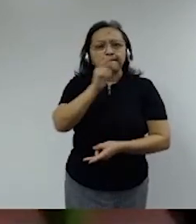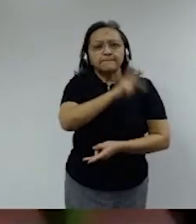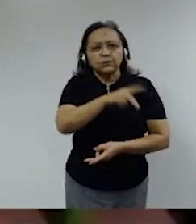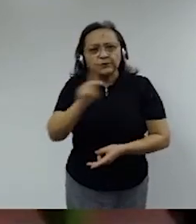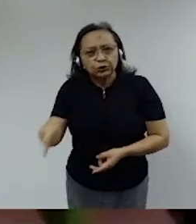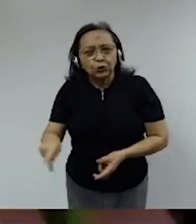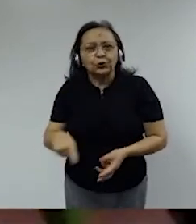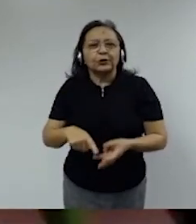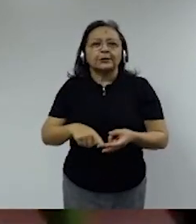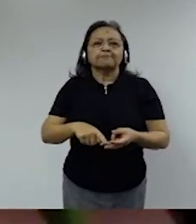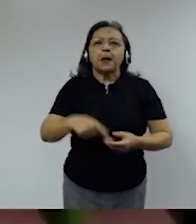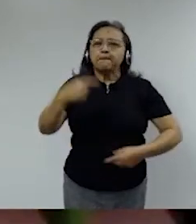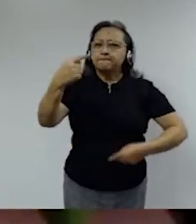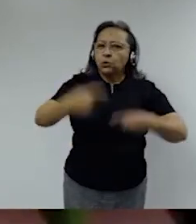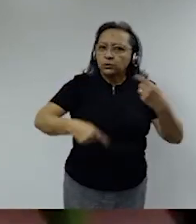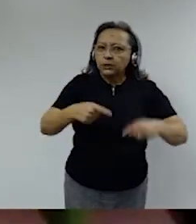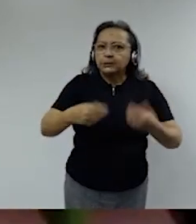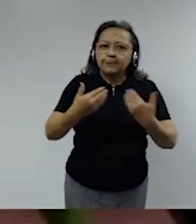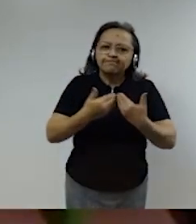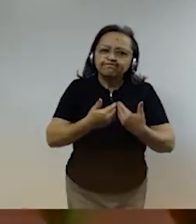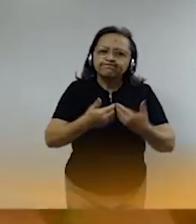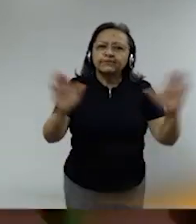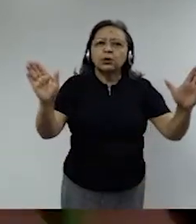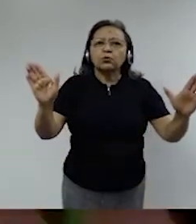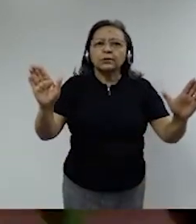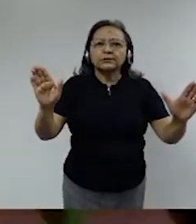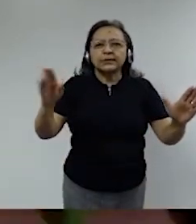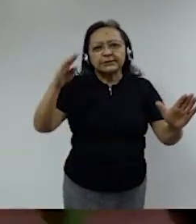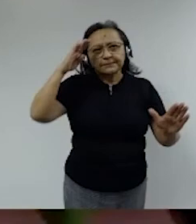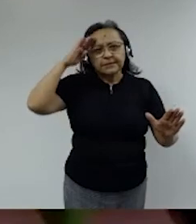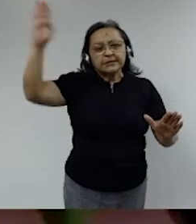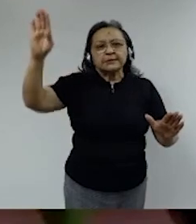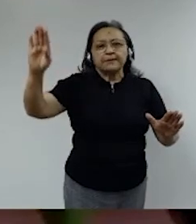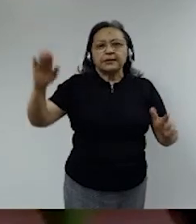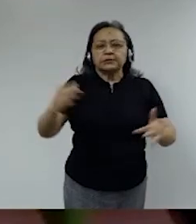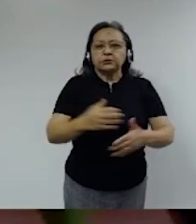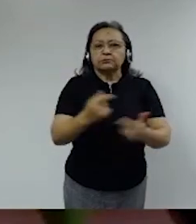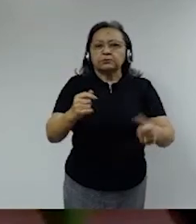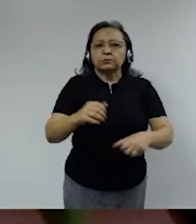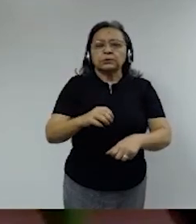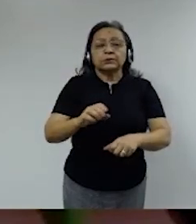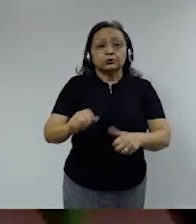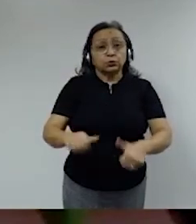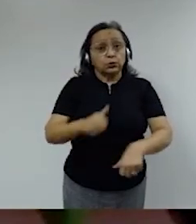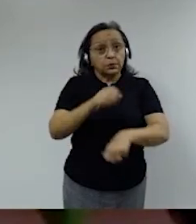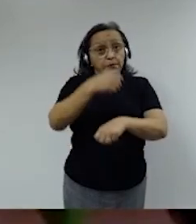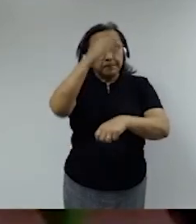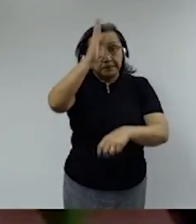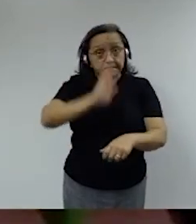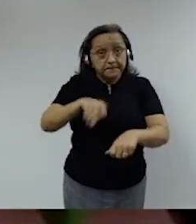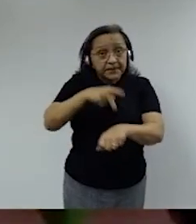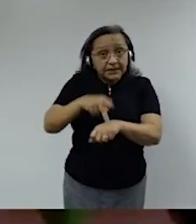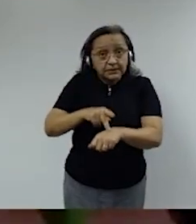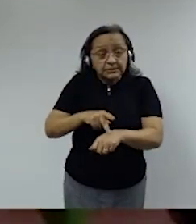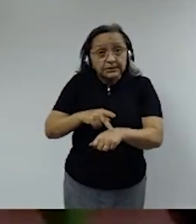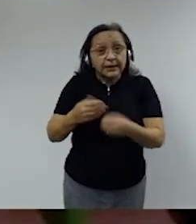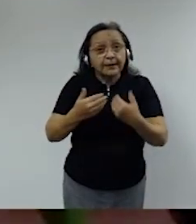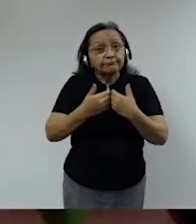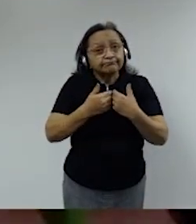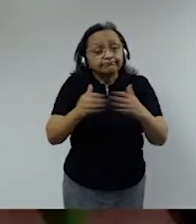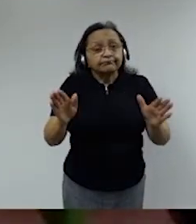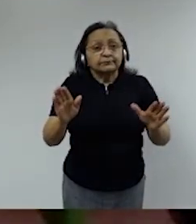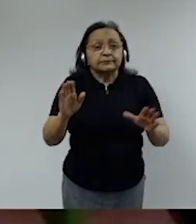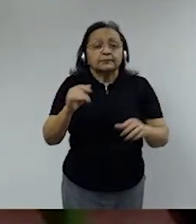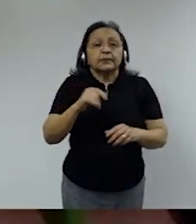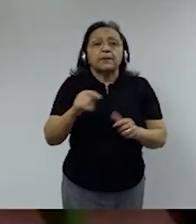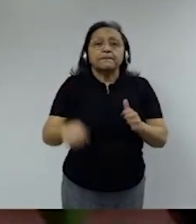as responsabilidades maiores do Estado, que é a eleição de políticas públicas. Primeiramente e certamente